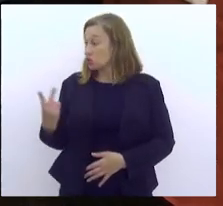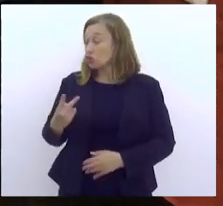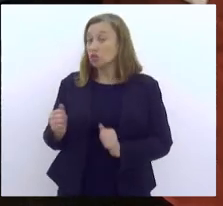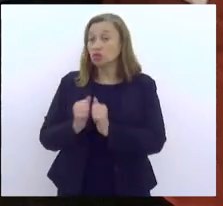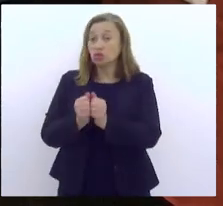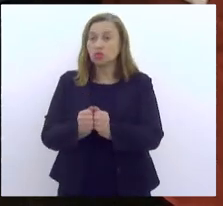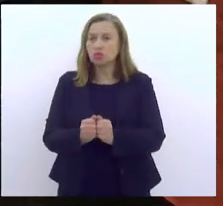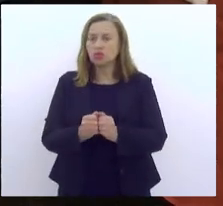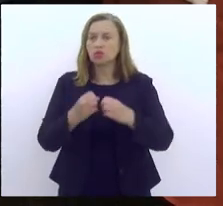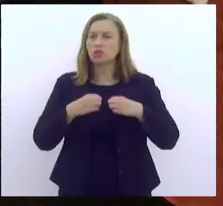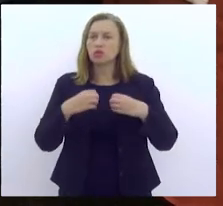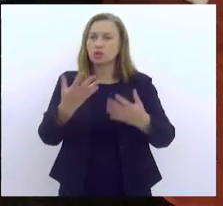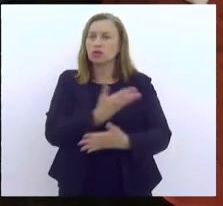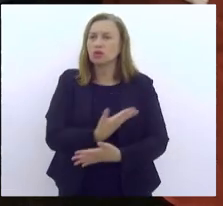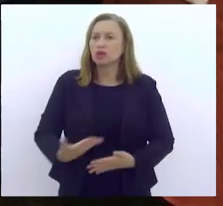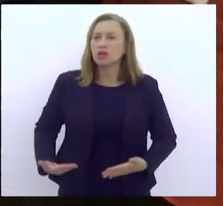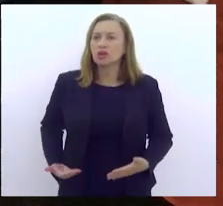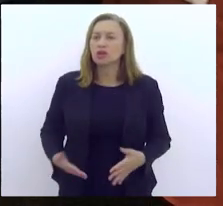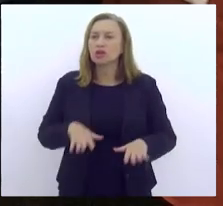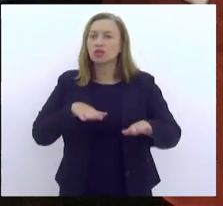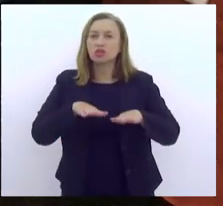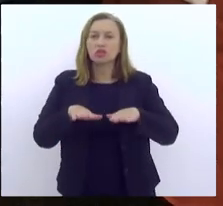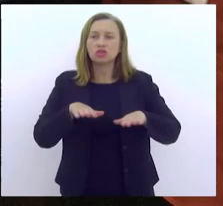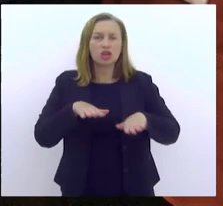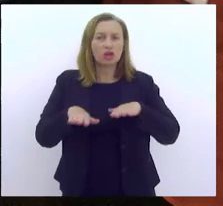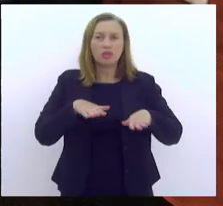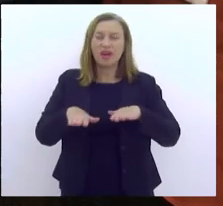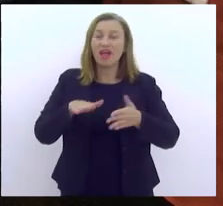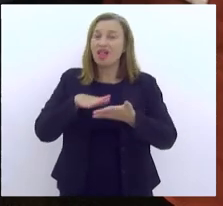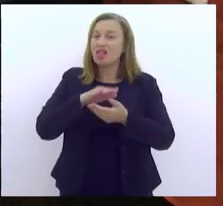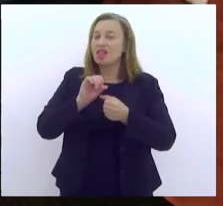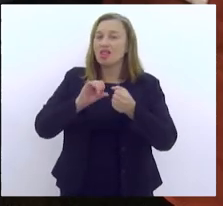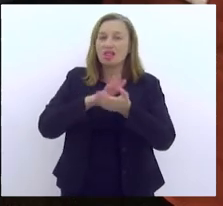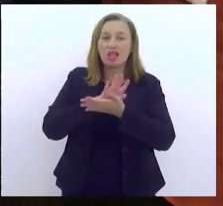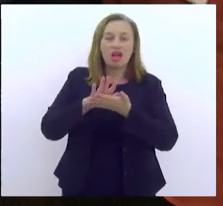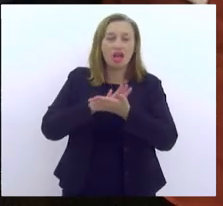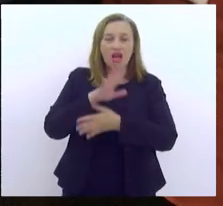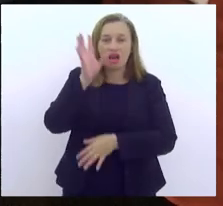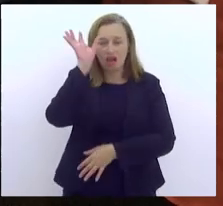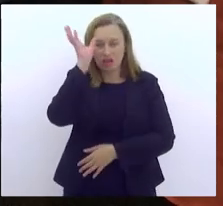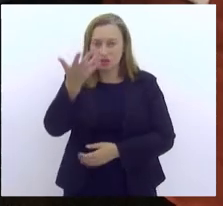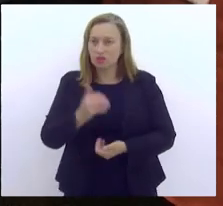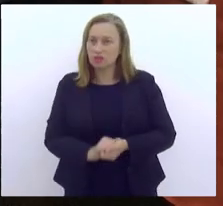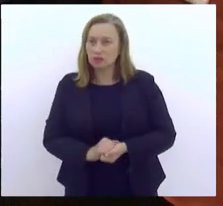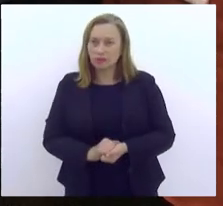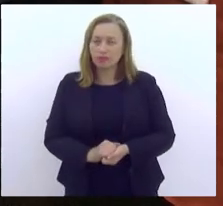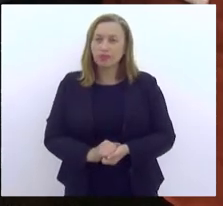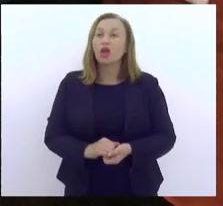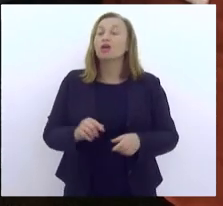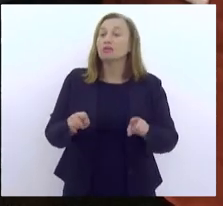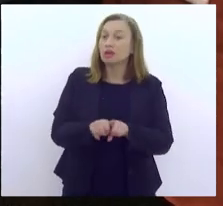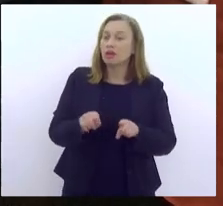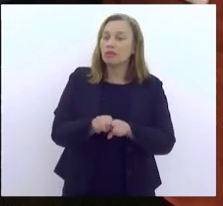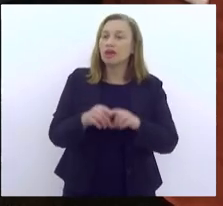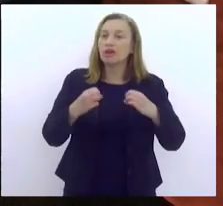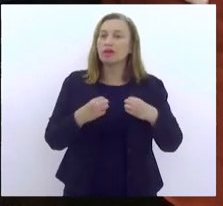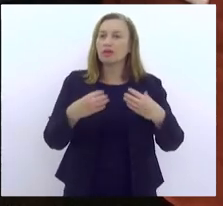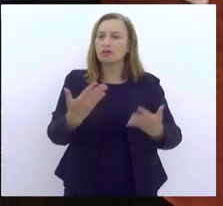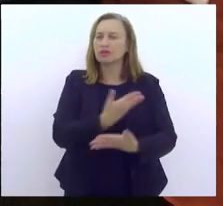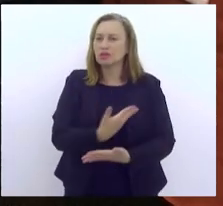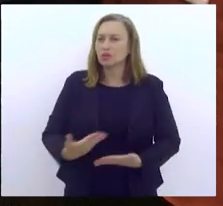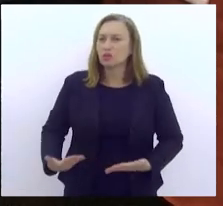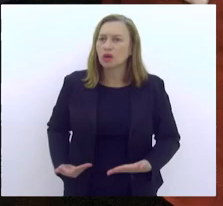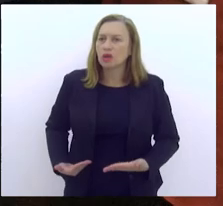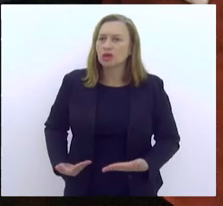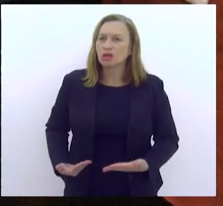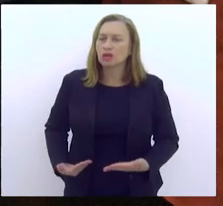audiência pública sobre Jacarepaguá, nada foi resolvido. Nós fizemos uma audiência pública